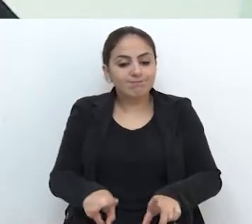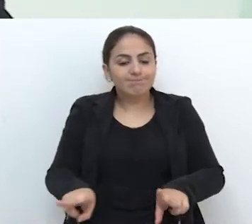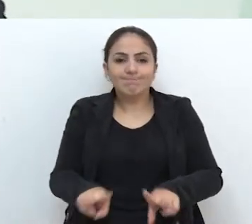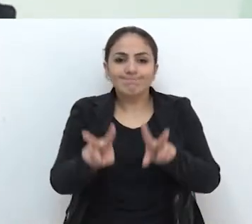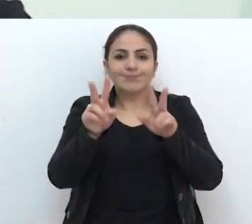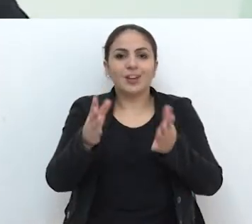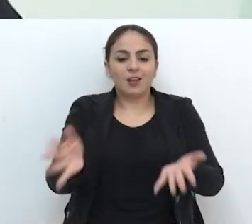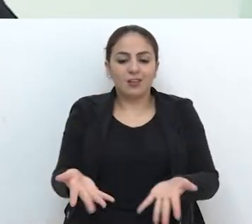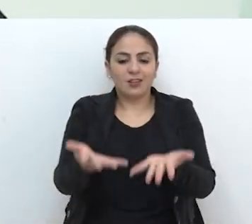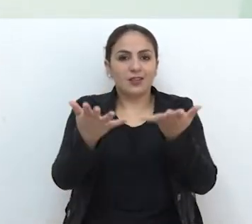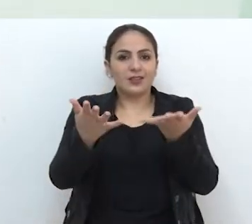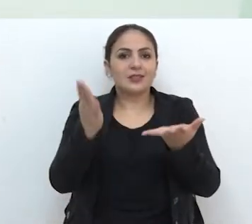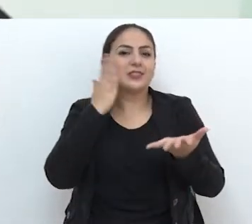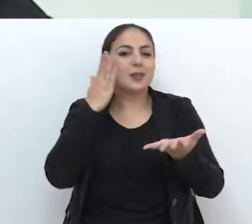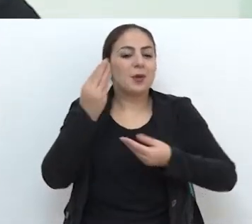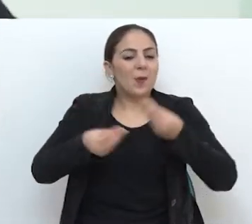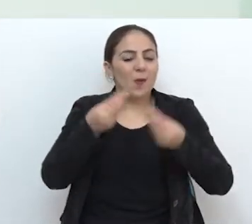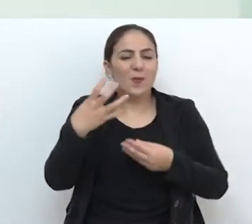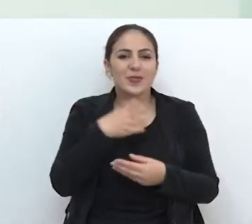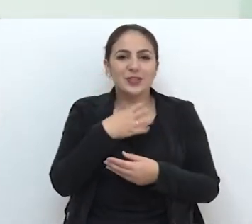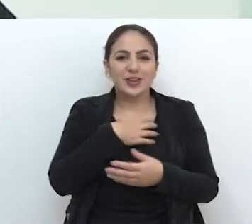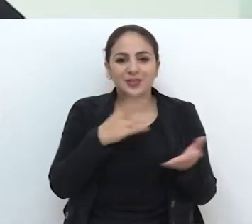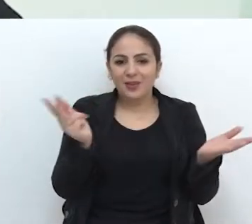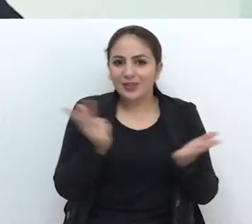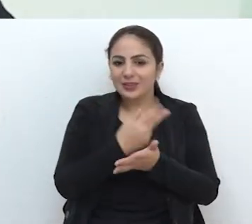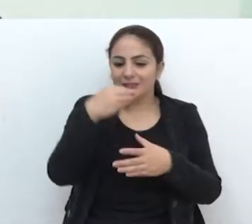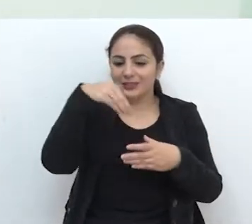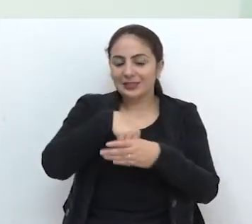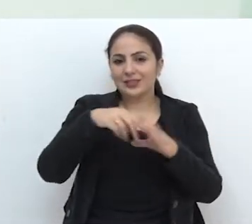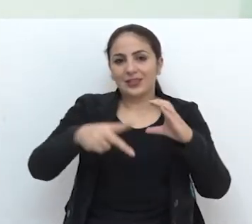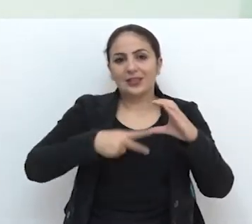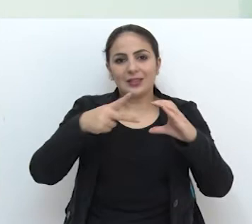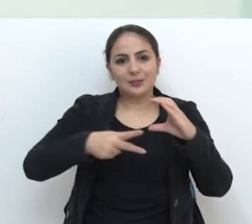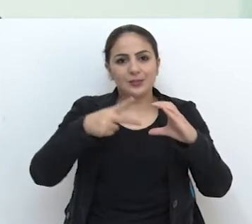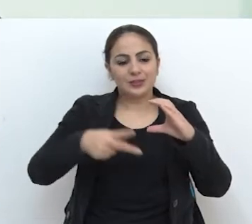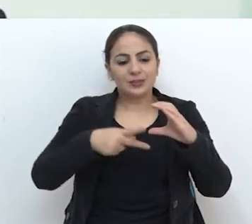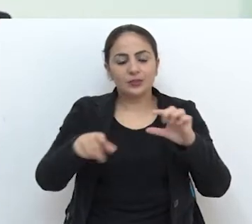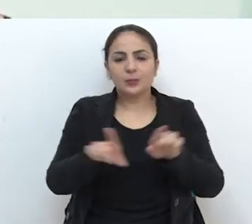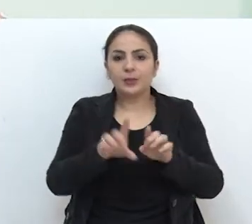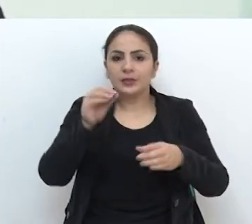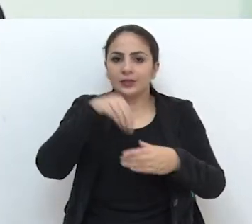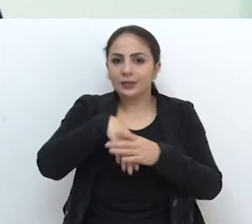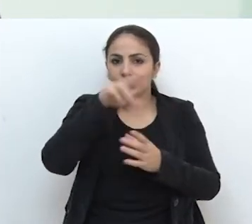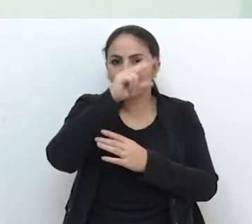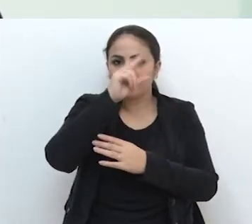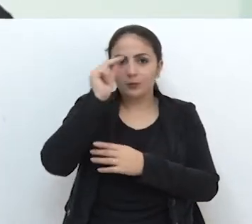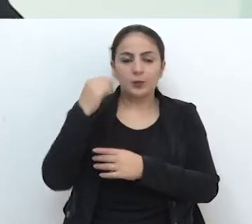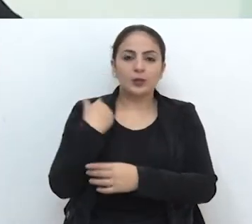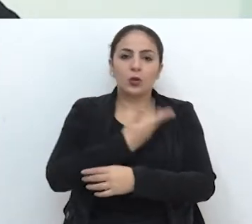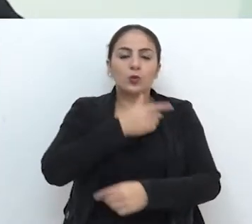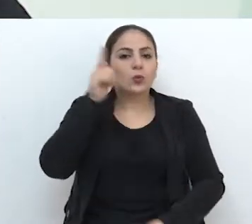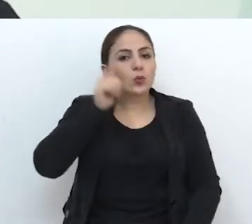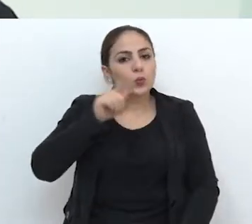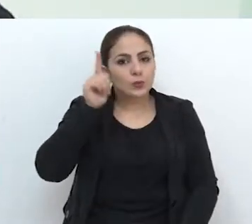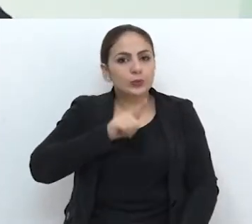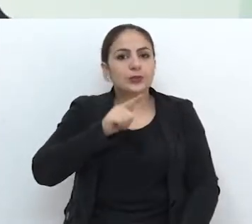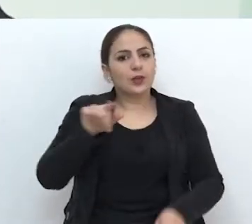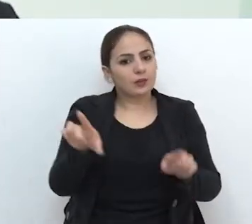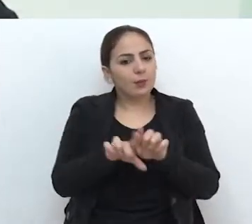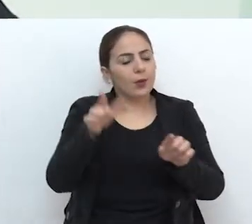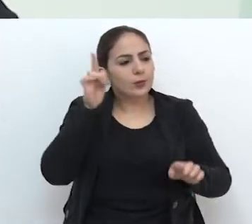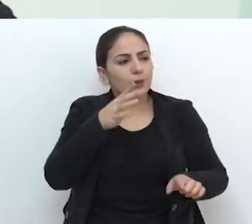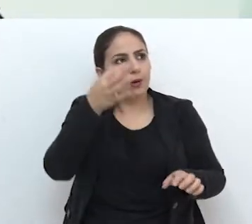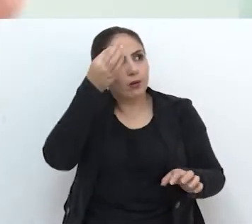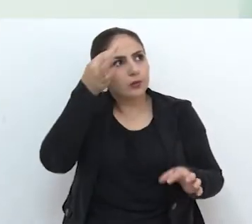têm que saber como que a formatação acontece dentro da Câmara, dentro do Executivo, para poderem